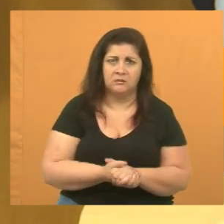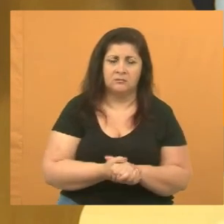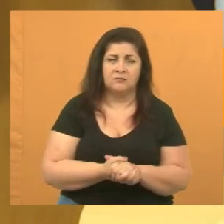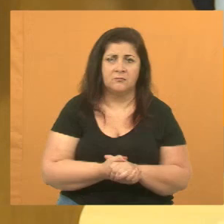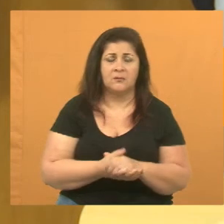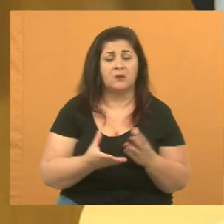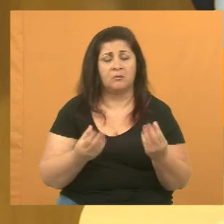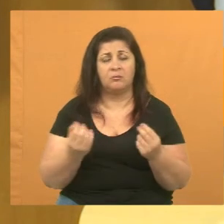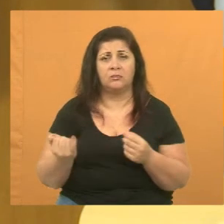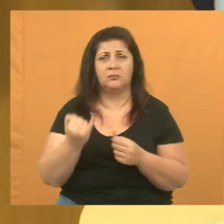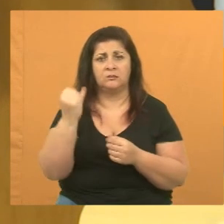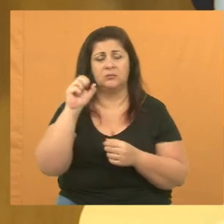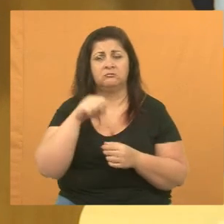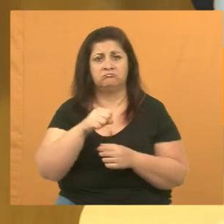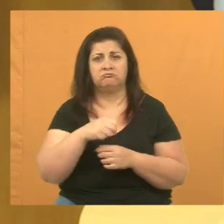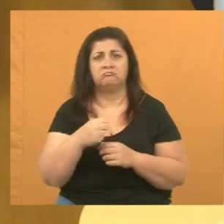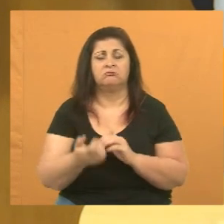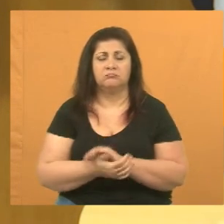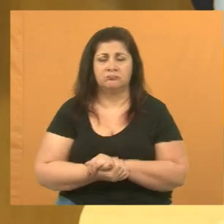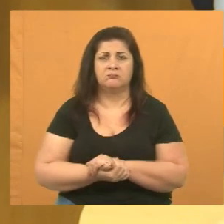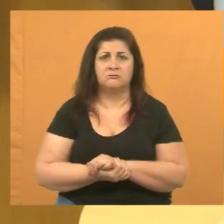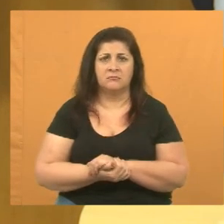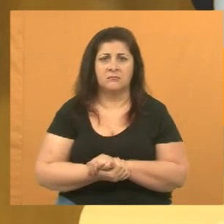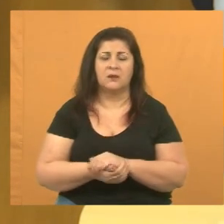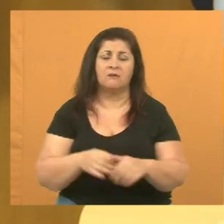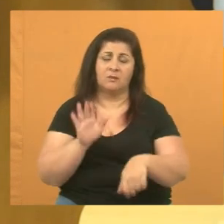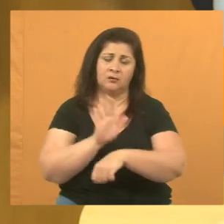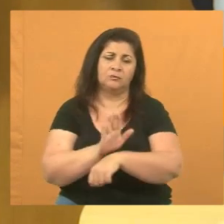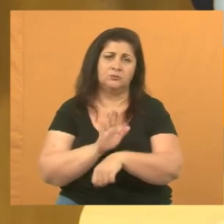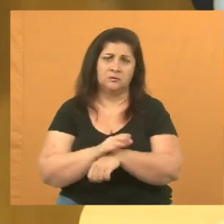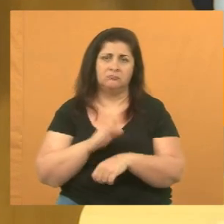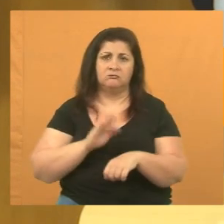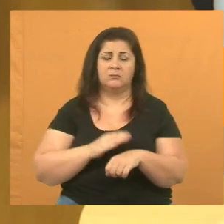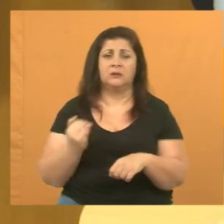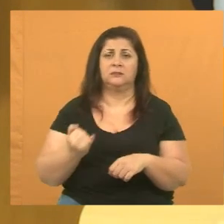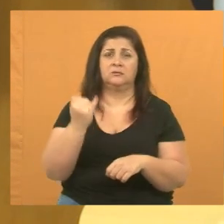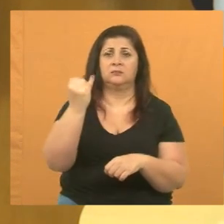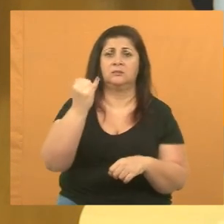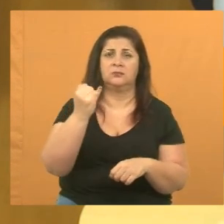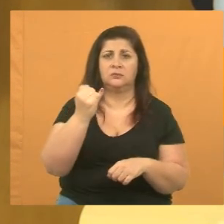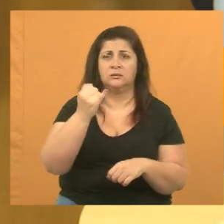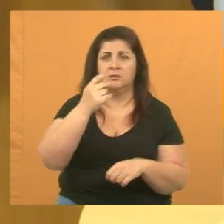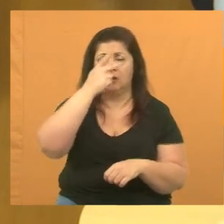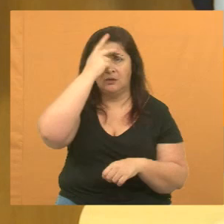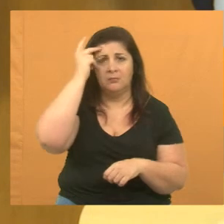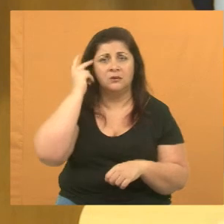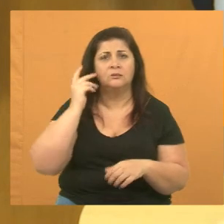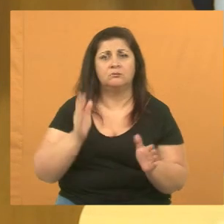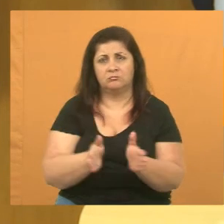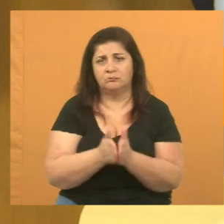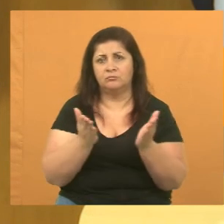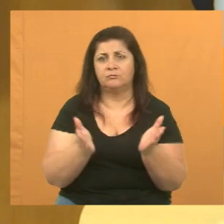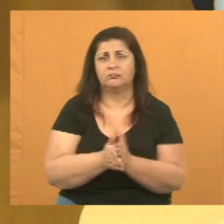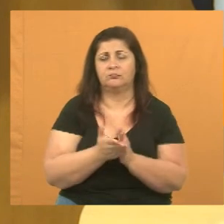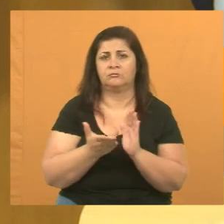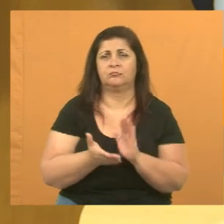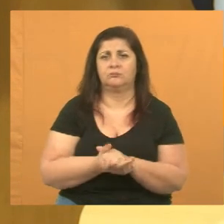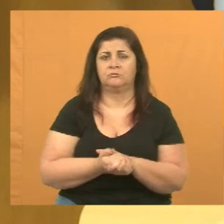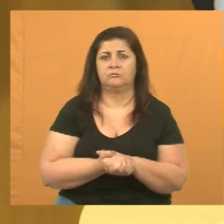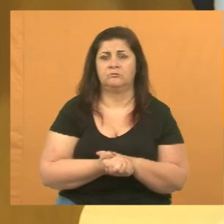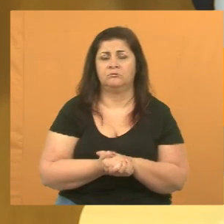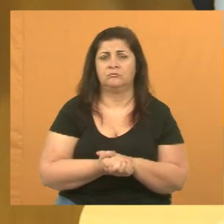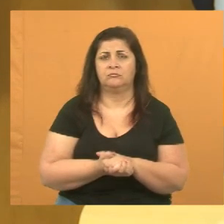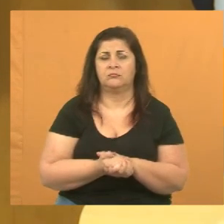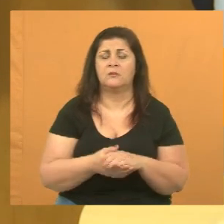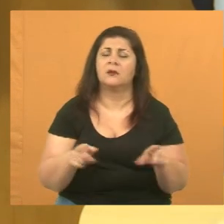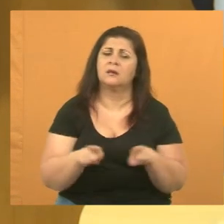grande valia, sim, quando vem favorecer, principalmente as pessoas que mais necessitam.